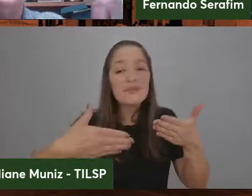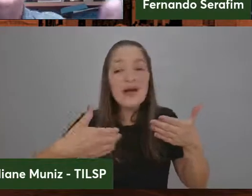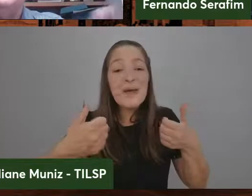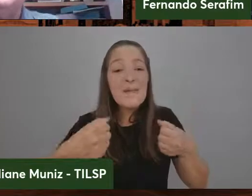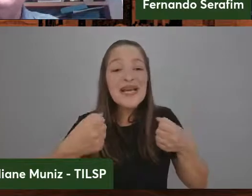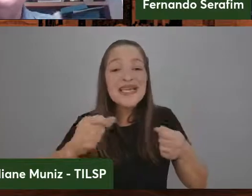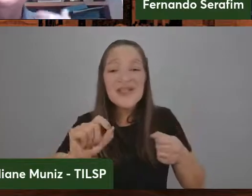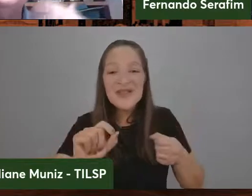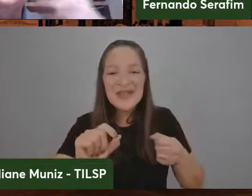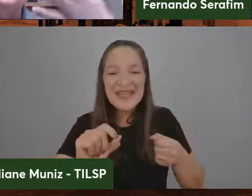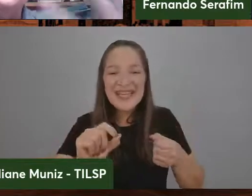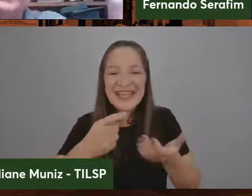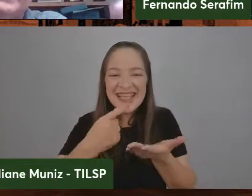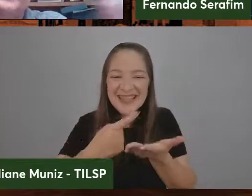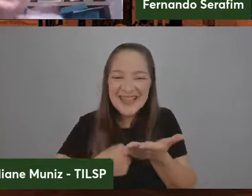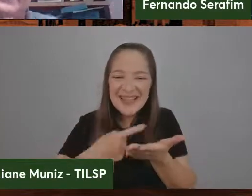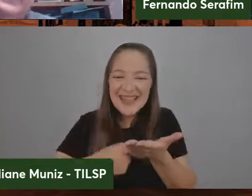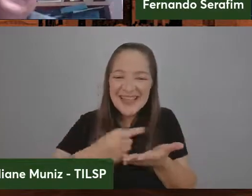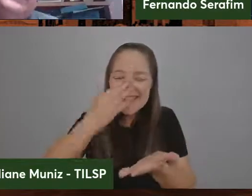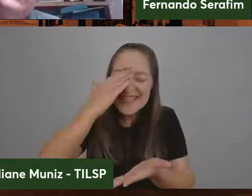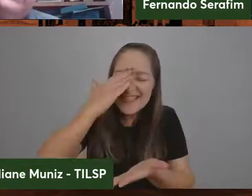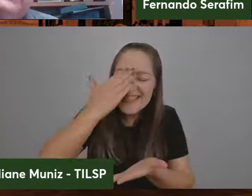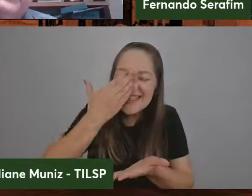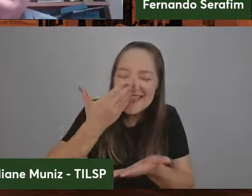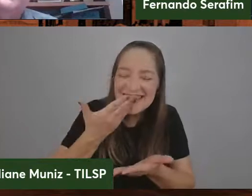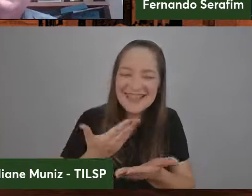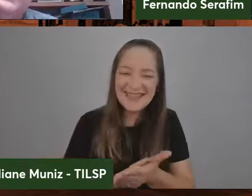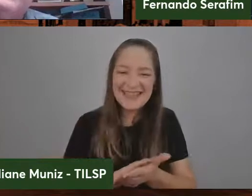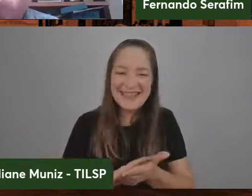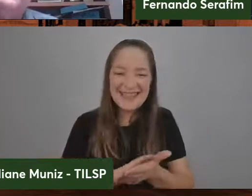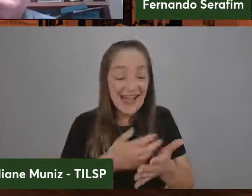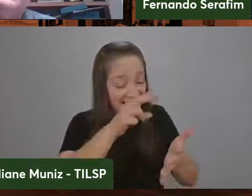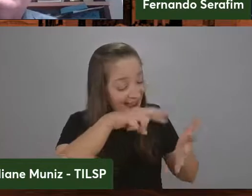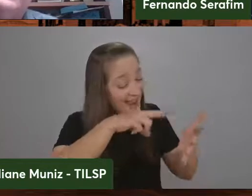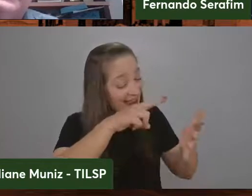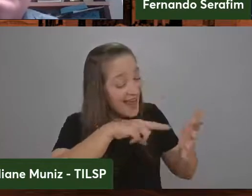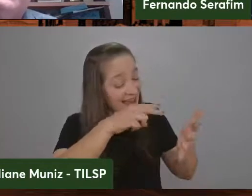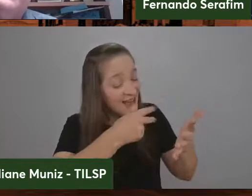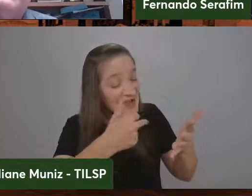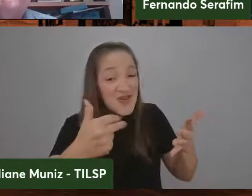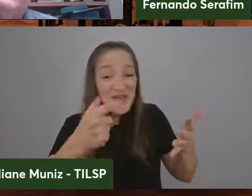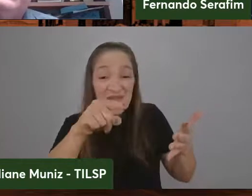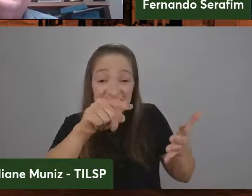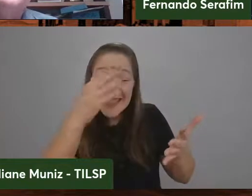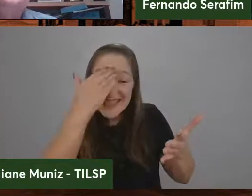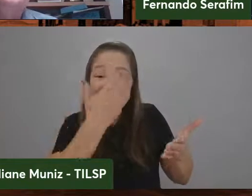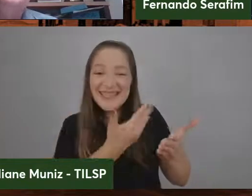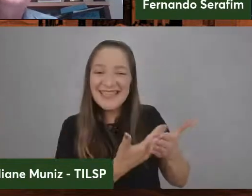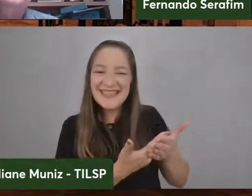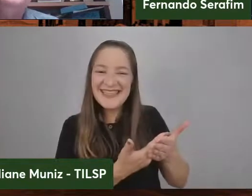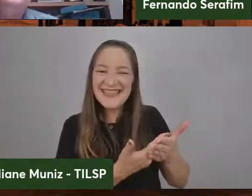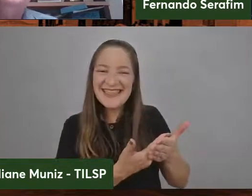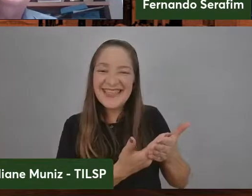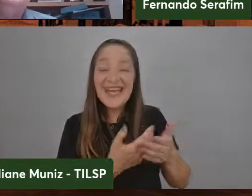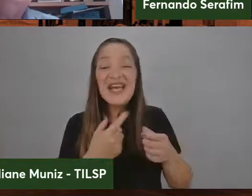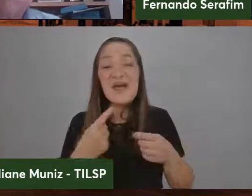crença. Você acredita naquilo que você está lendo, né? Naquelas Porque